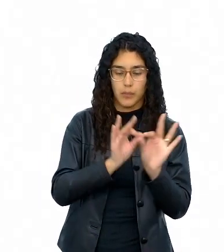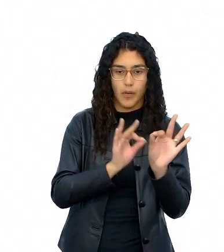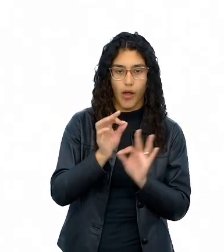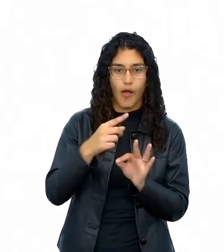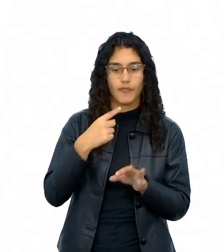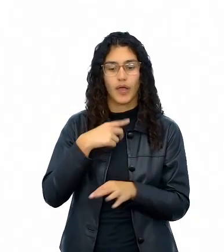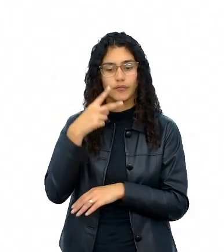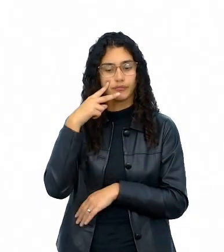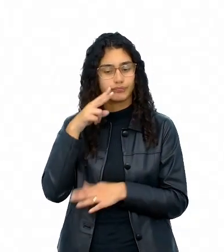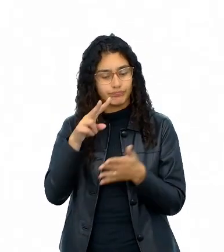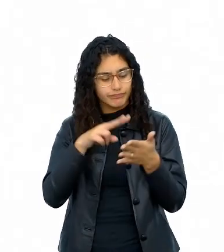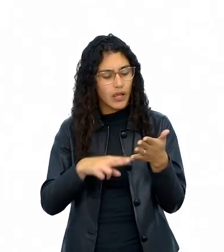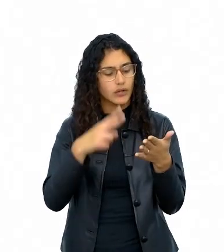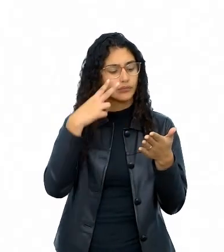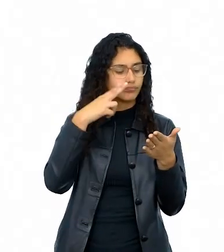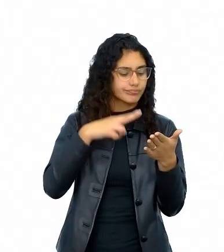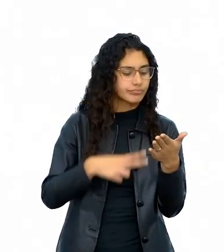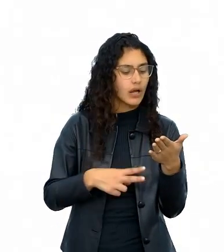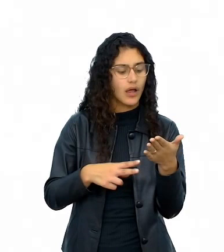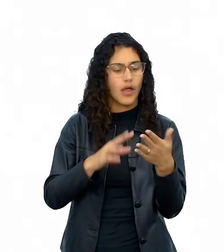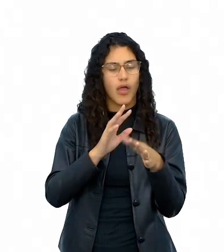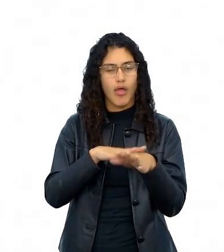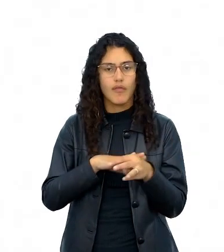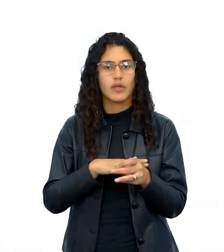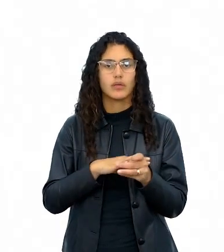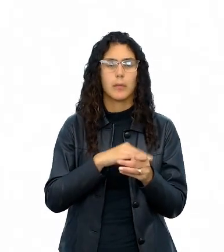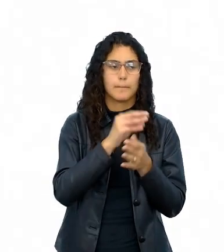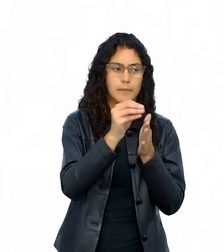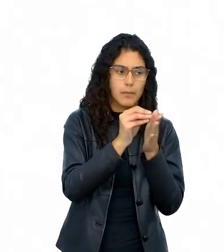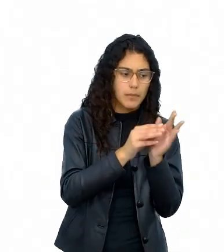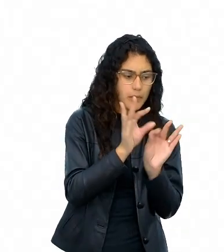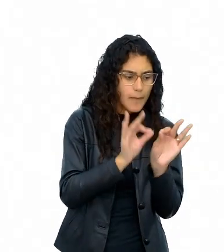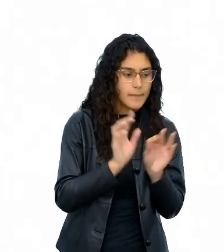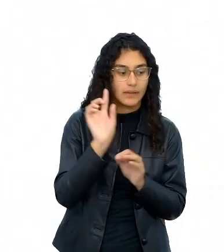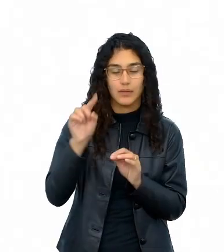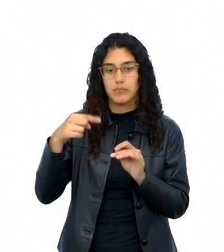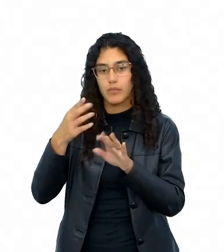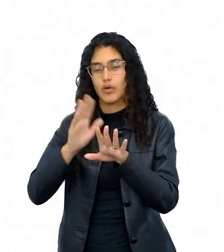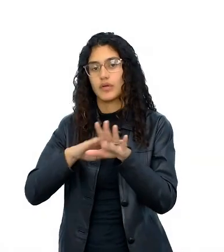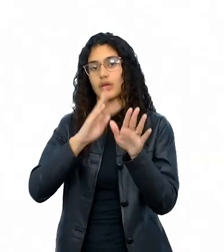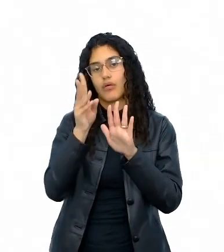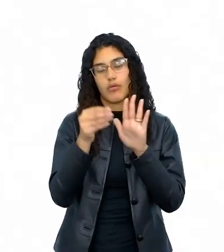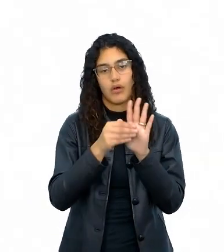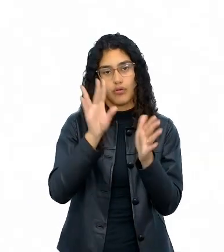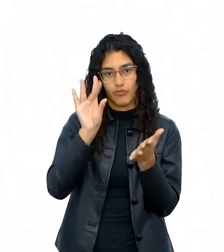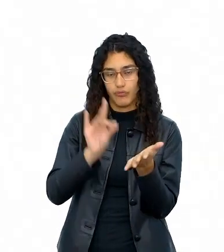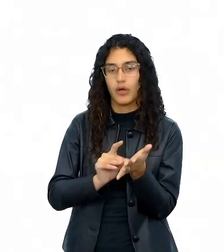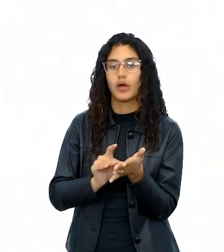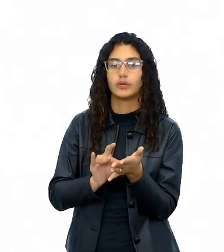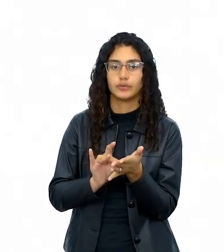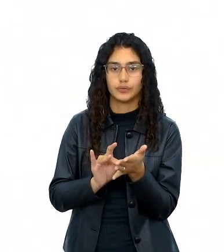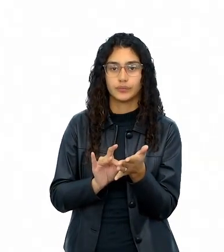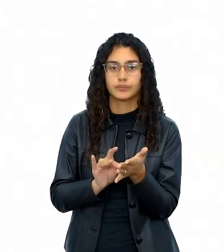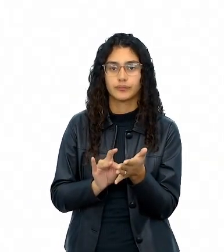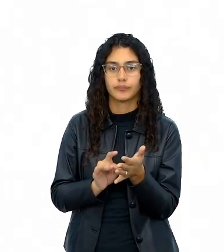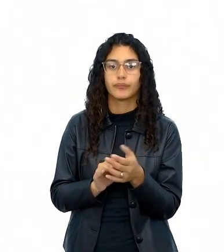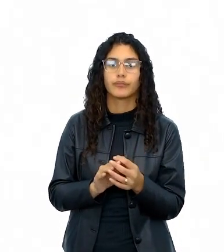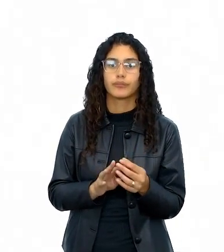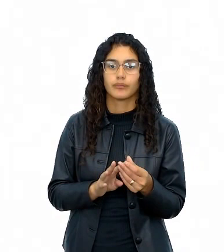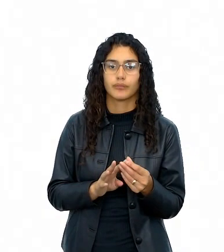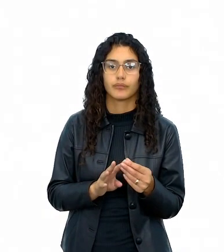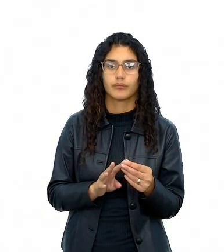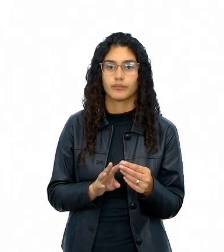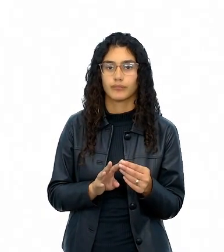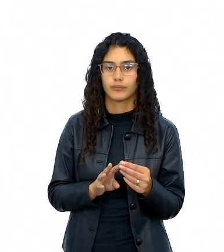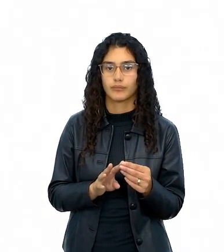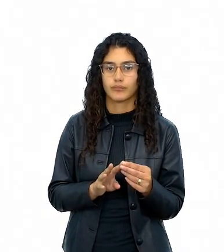fiquei lendo, relendo, eu fiz os rascunhos para depois eu colocar aqui para colocar